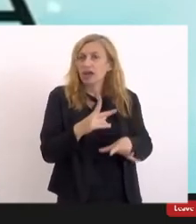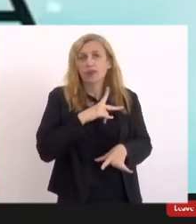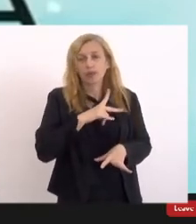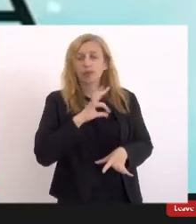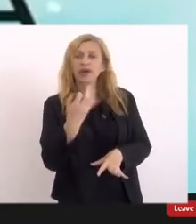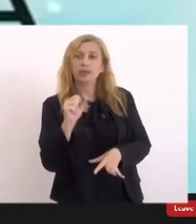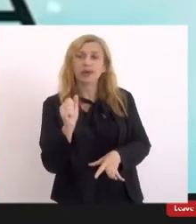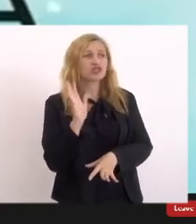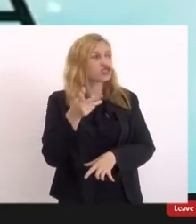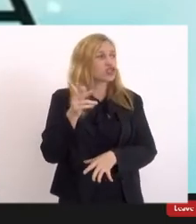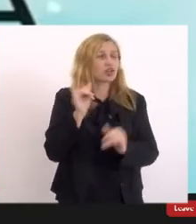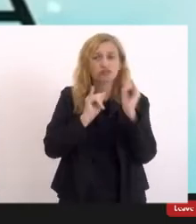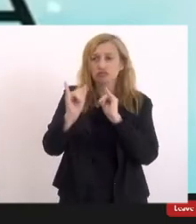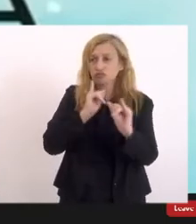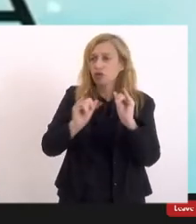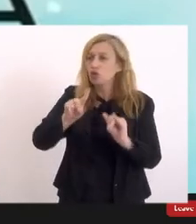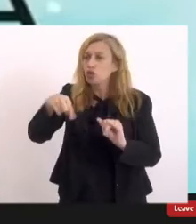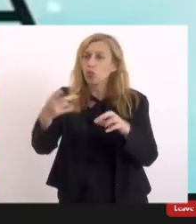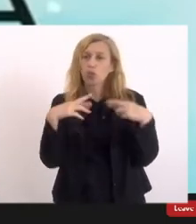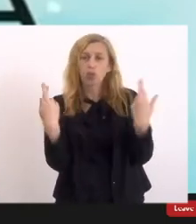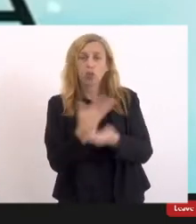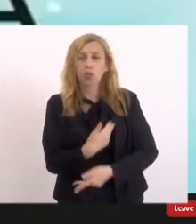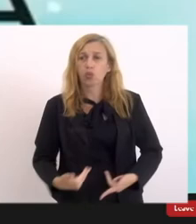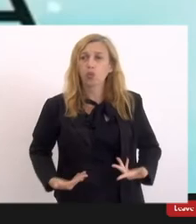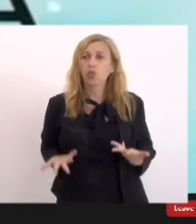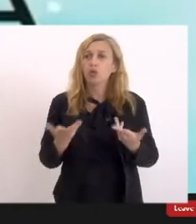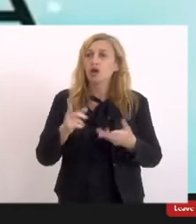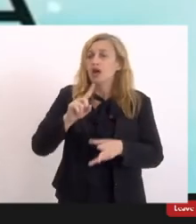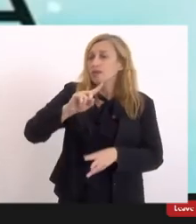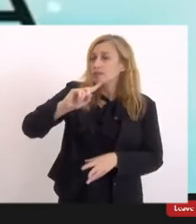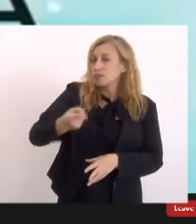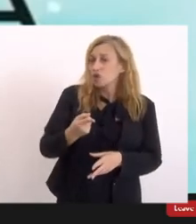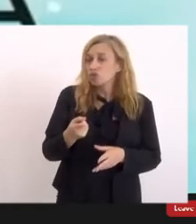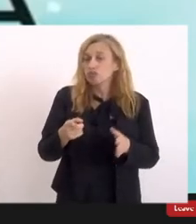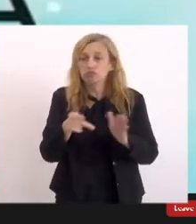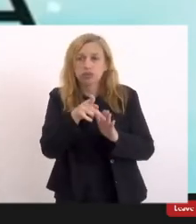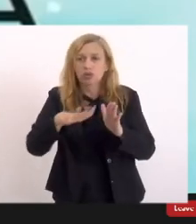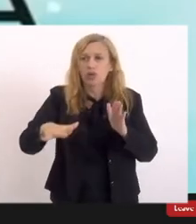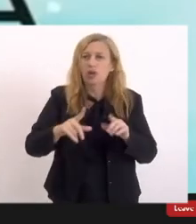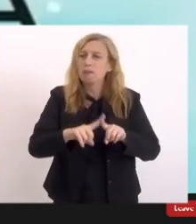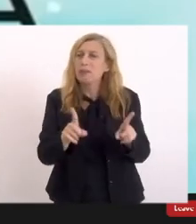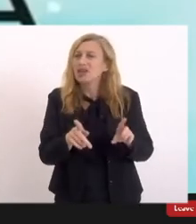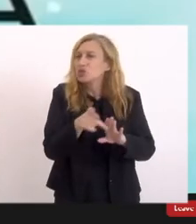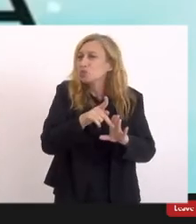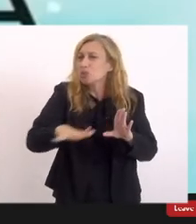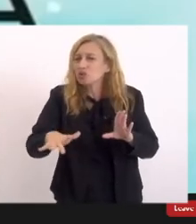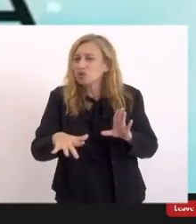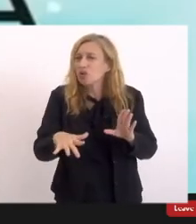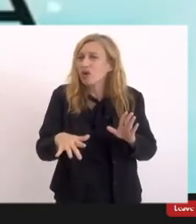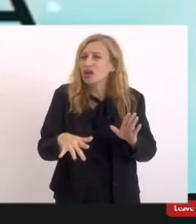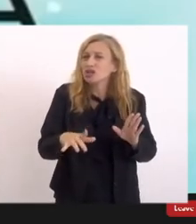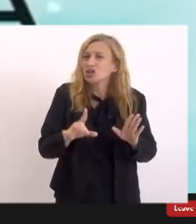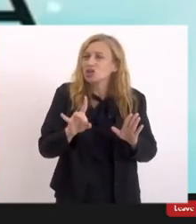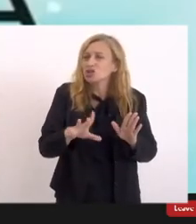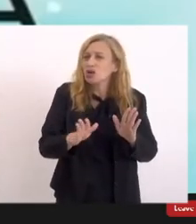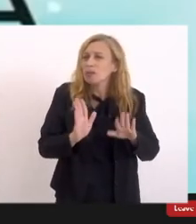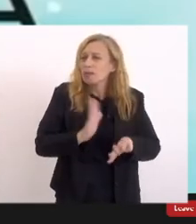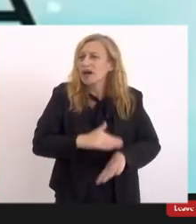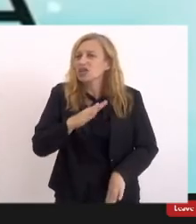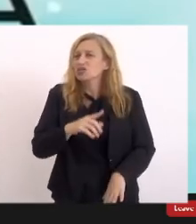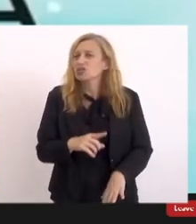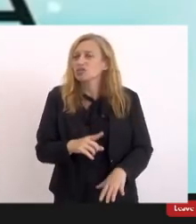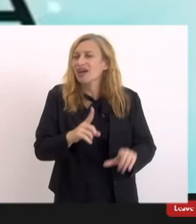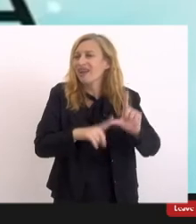já divulgamos aqui em outras audiências públicas, 1000 protocolos. Mas protocolos não são só mais uma letra